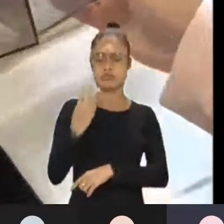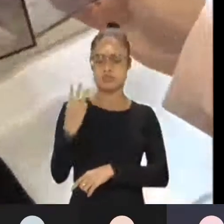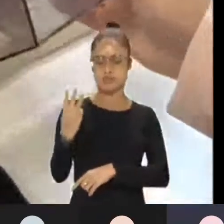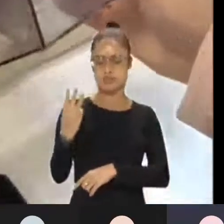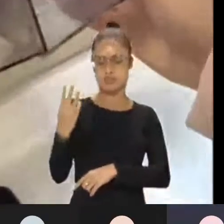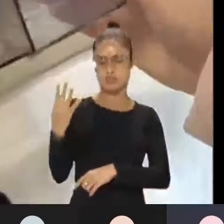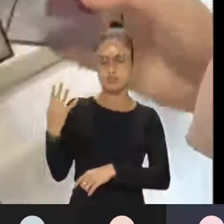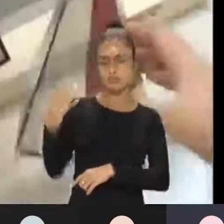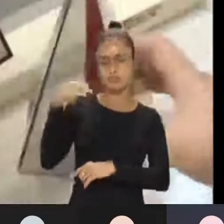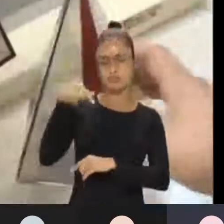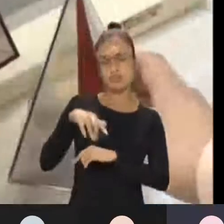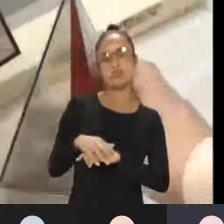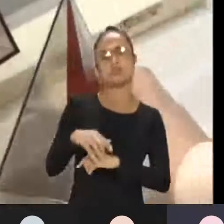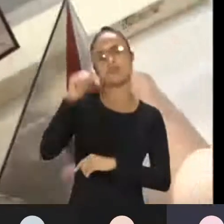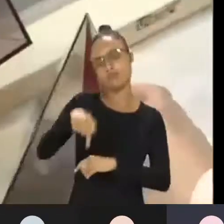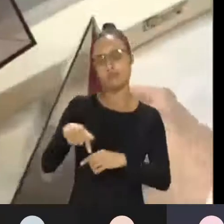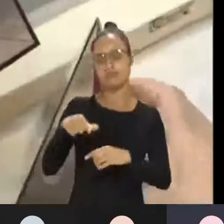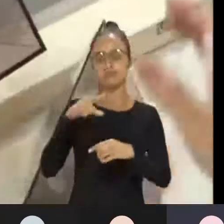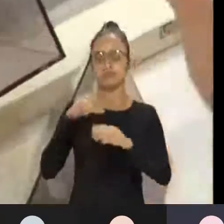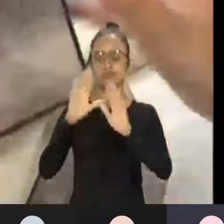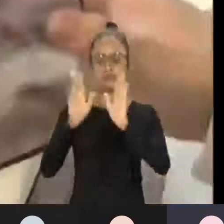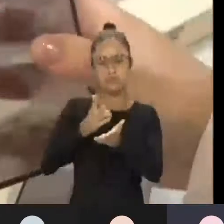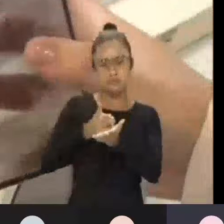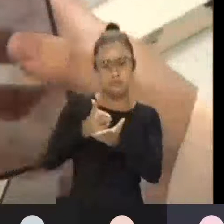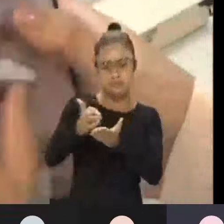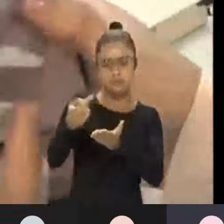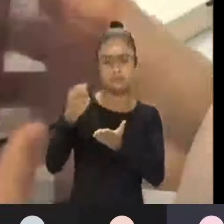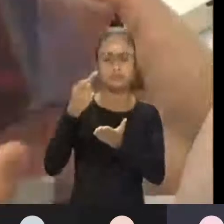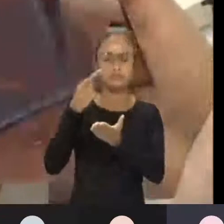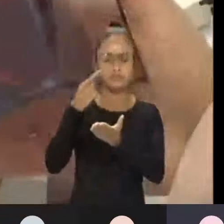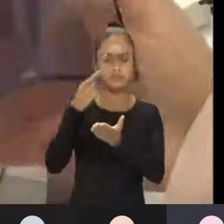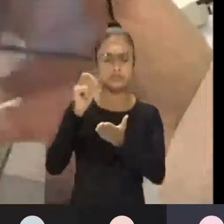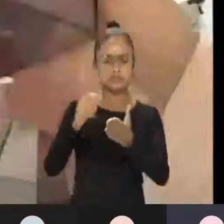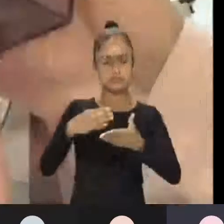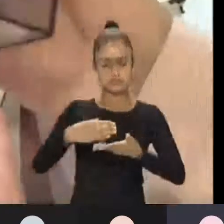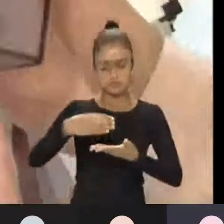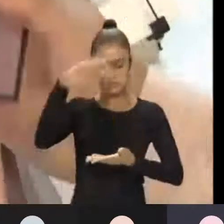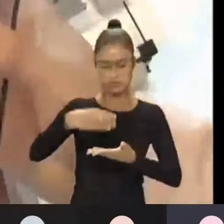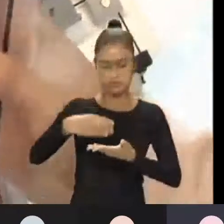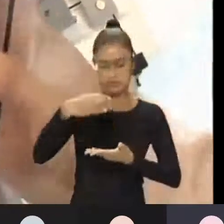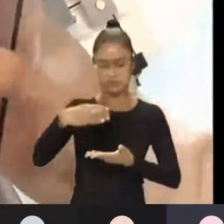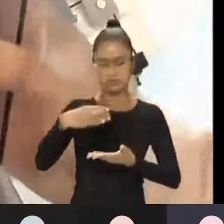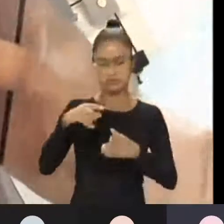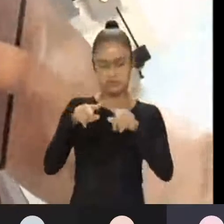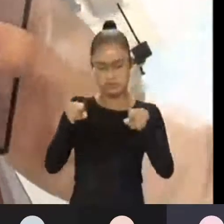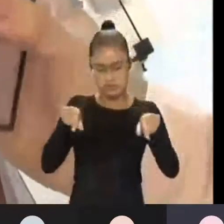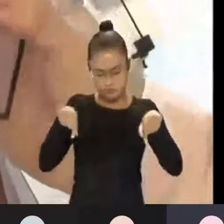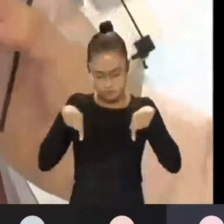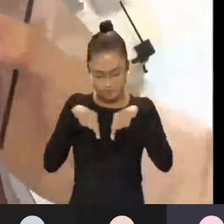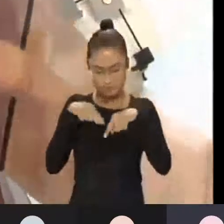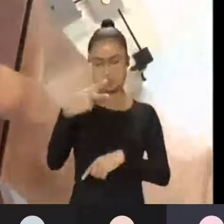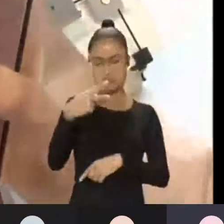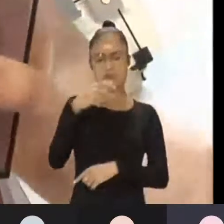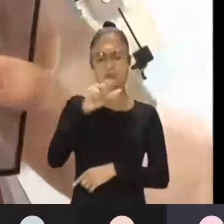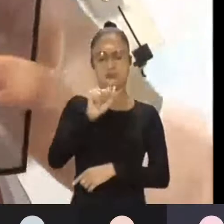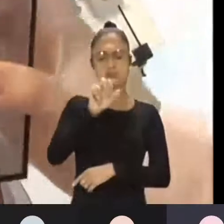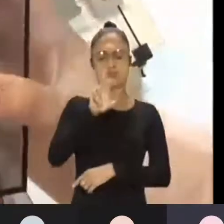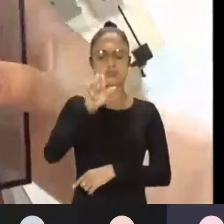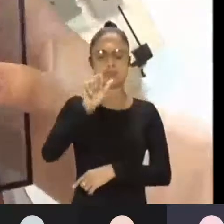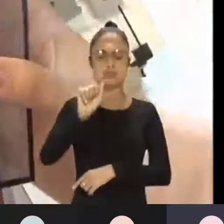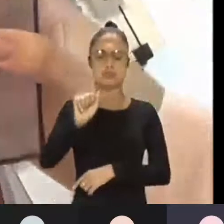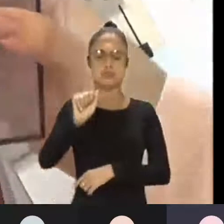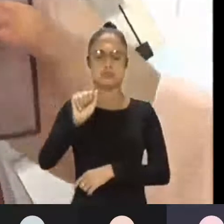paralelepípedo, ele, por ter as faces com as bases iguais, uma